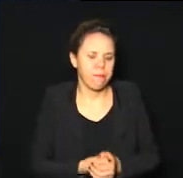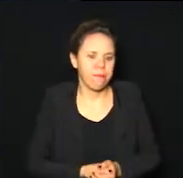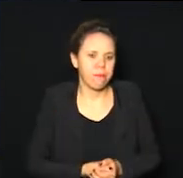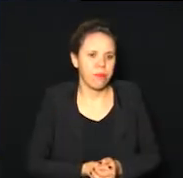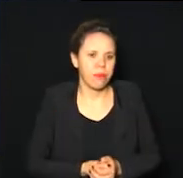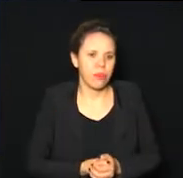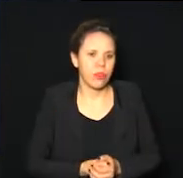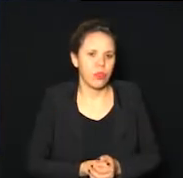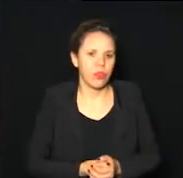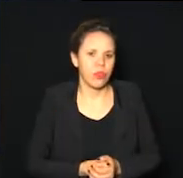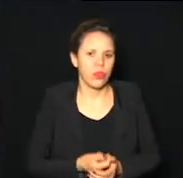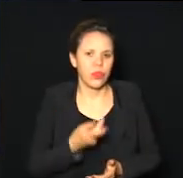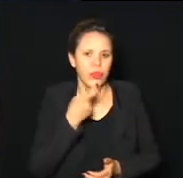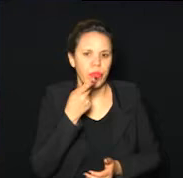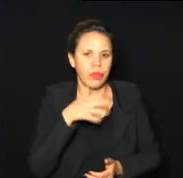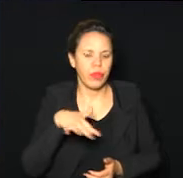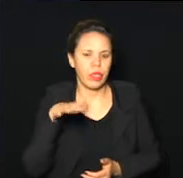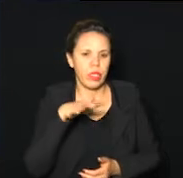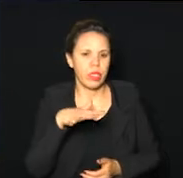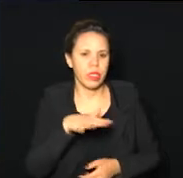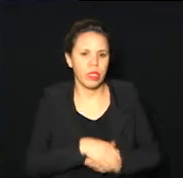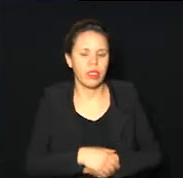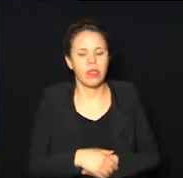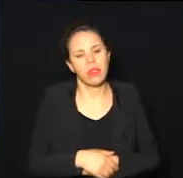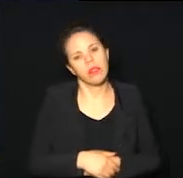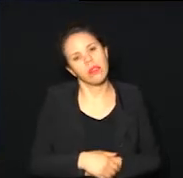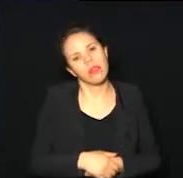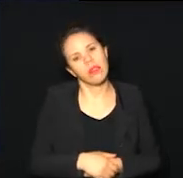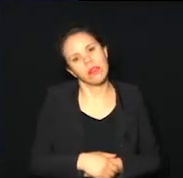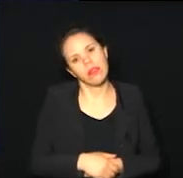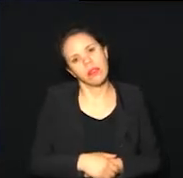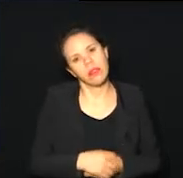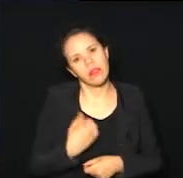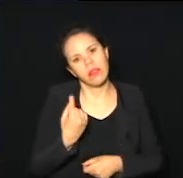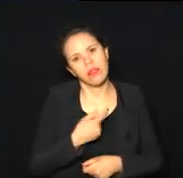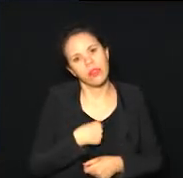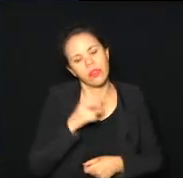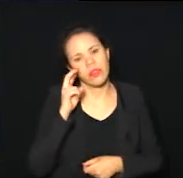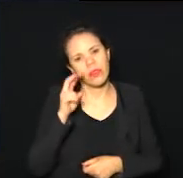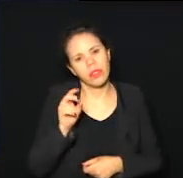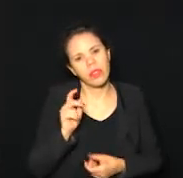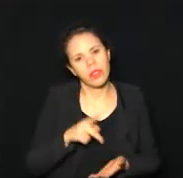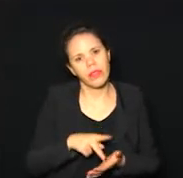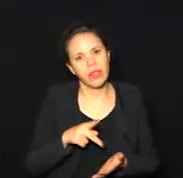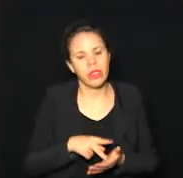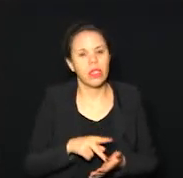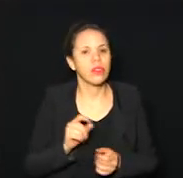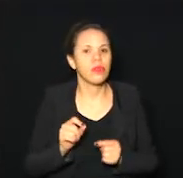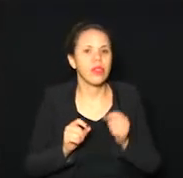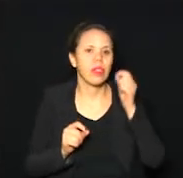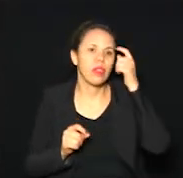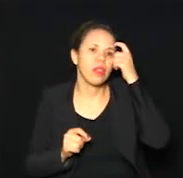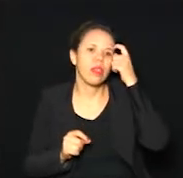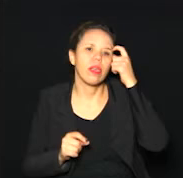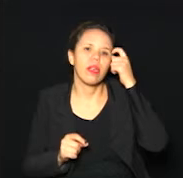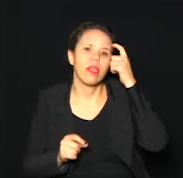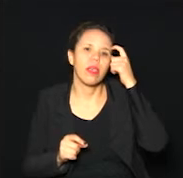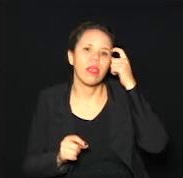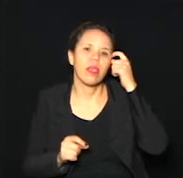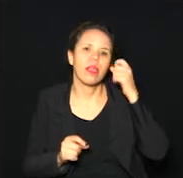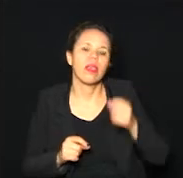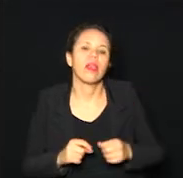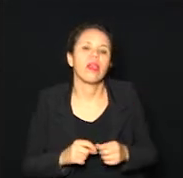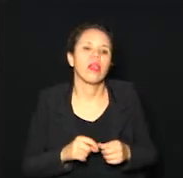tudo isso que foi mencionado, tudo isso que foi colocado, e a gente vê que, na verdade, assim,